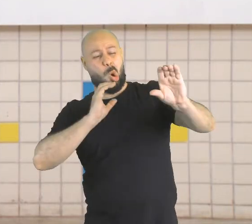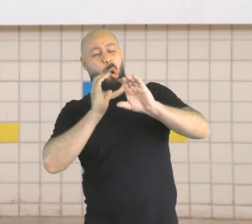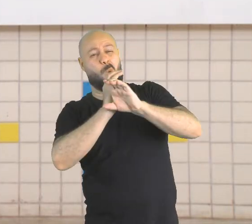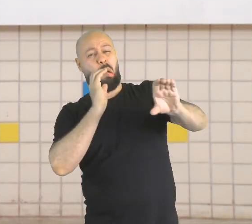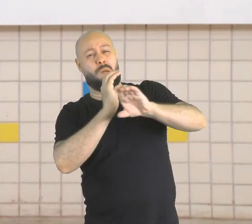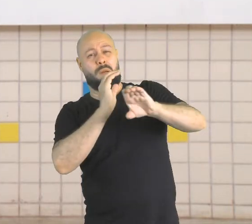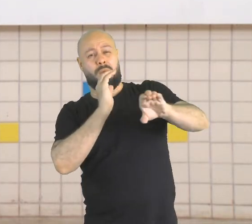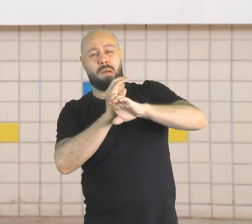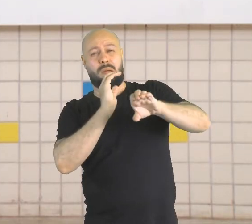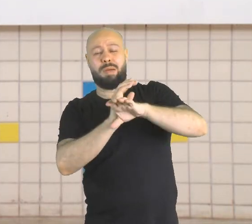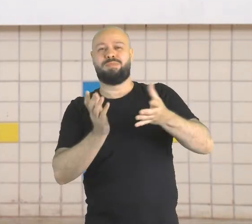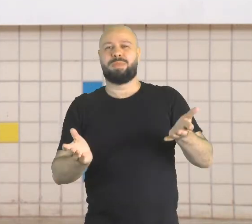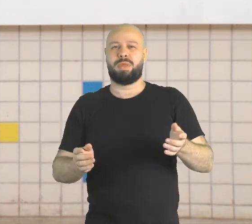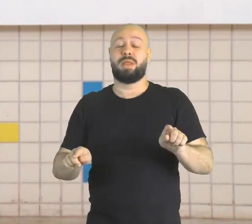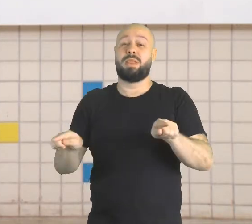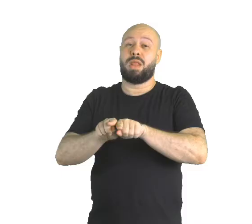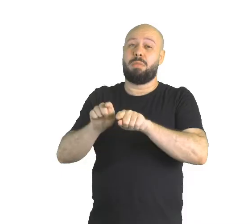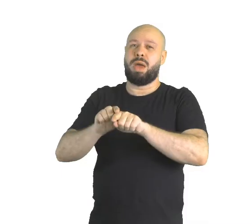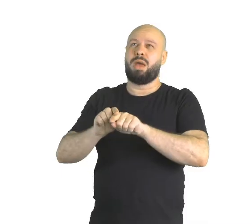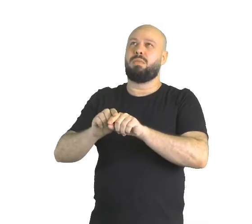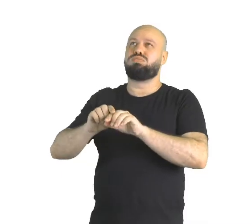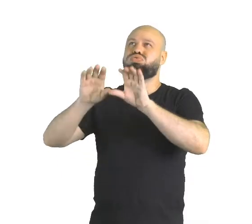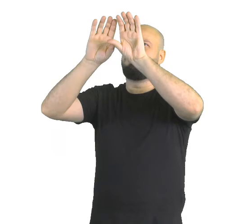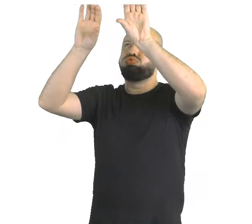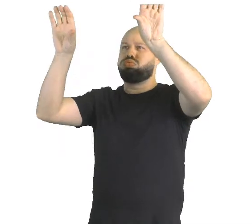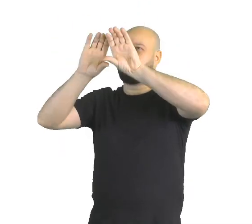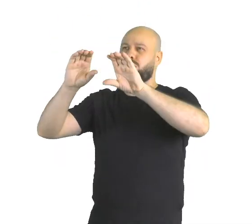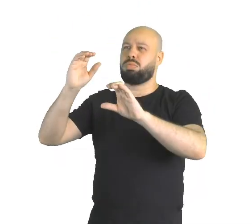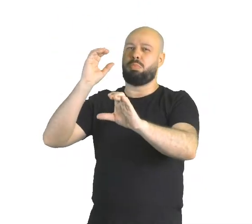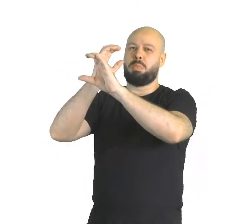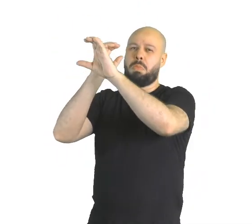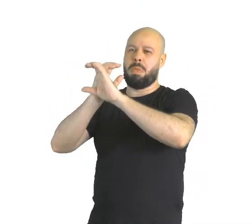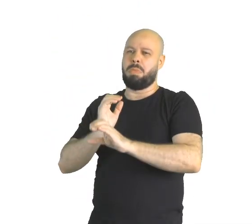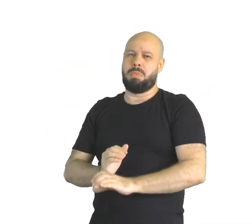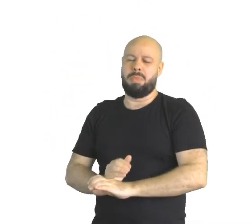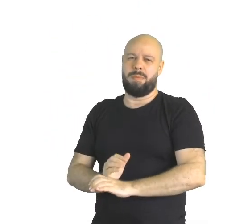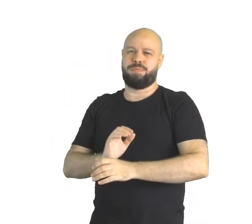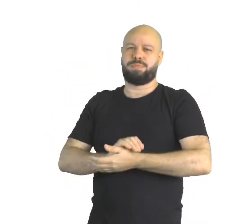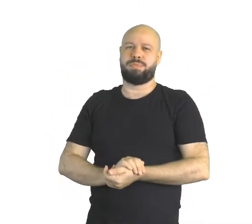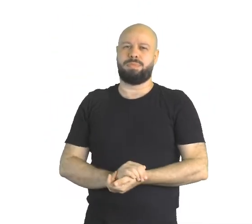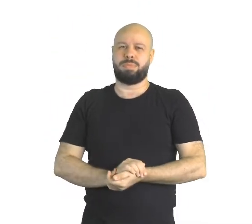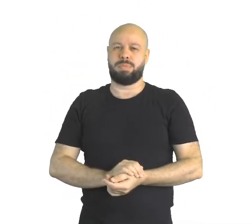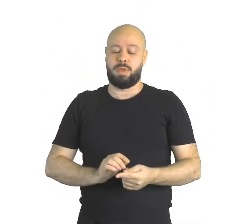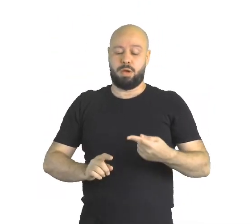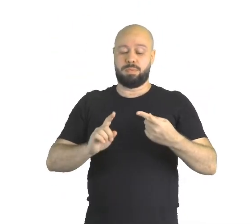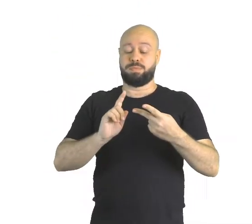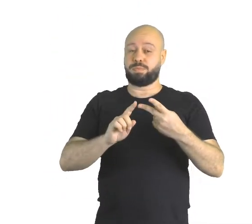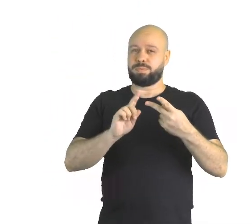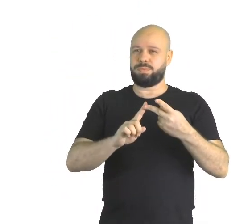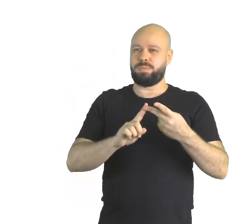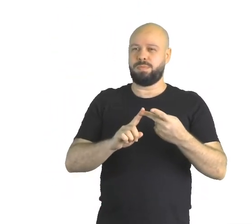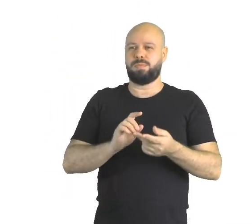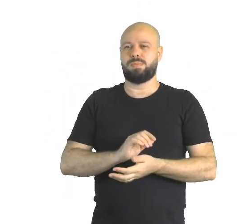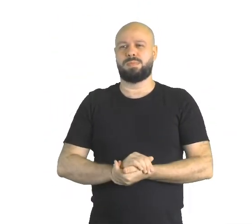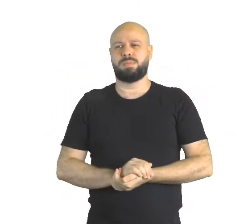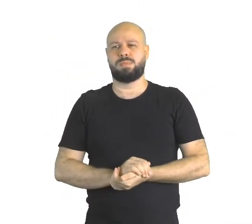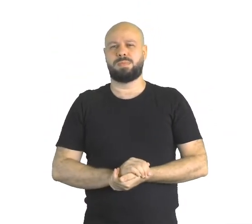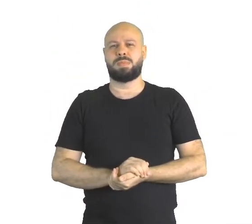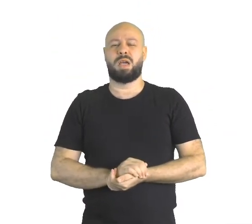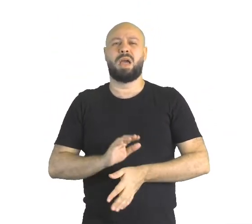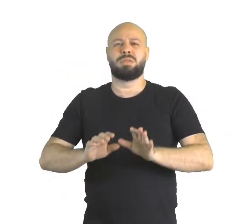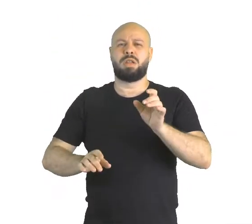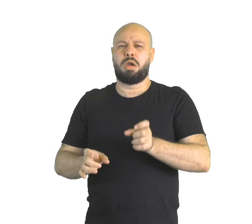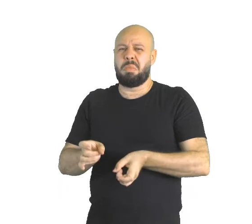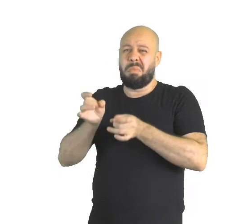aliás, entre as capitanias, né, era um grande problema. Outro fator, né, era o abandono